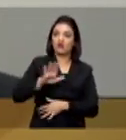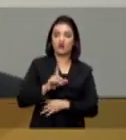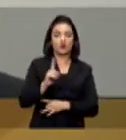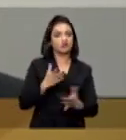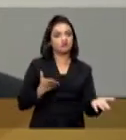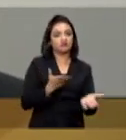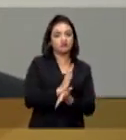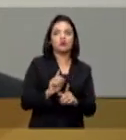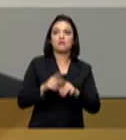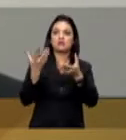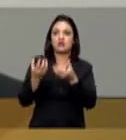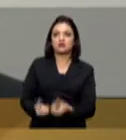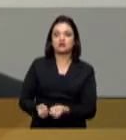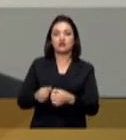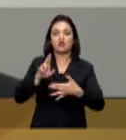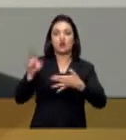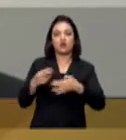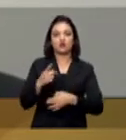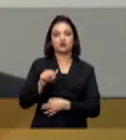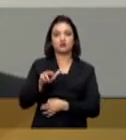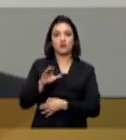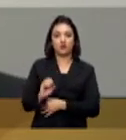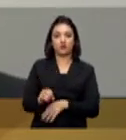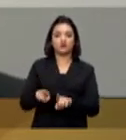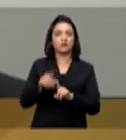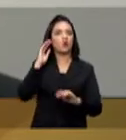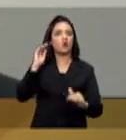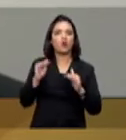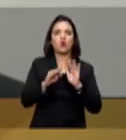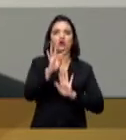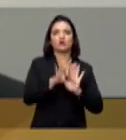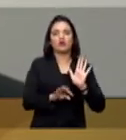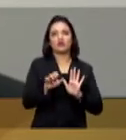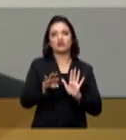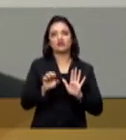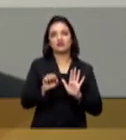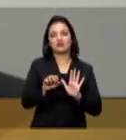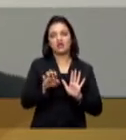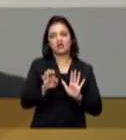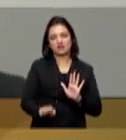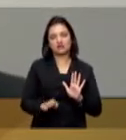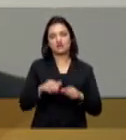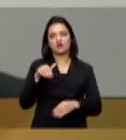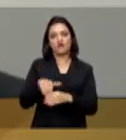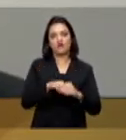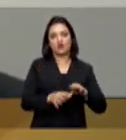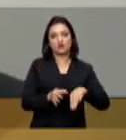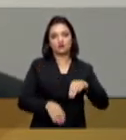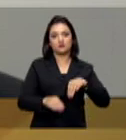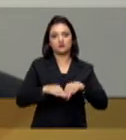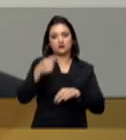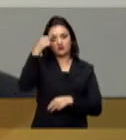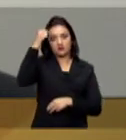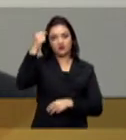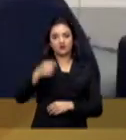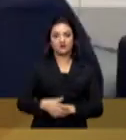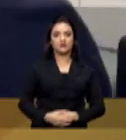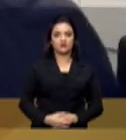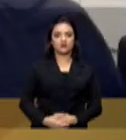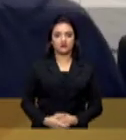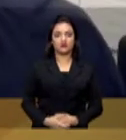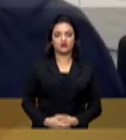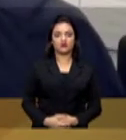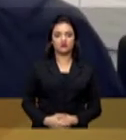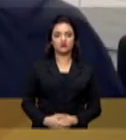Paulo Roberto Pereira, me colocando desde logo de acordo com a tese fixada no voto do ministro Luiz Roberto Barroso. É como voto. Muito